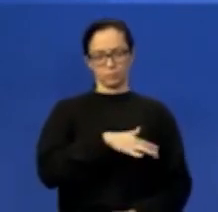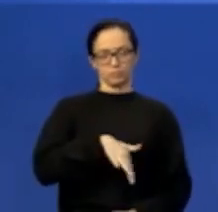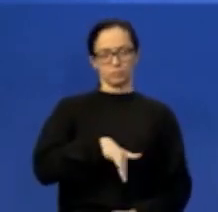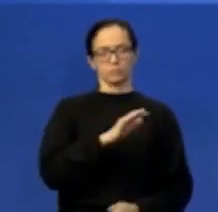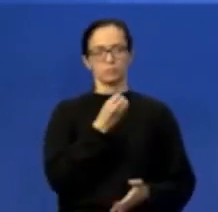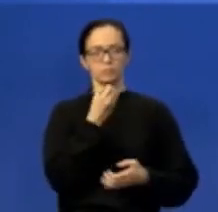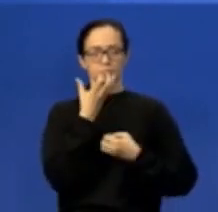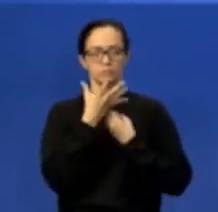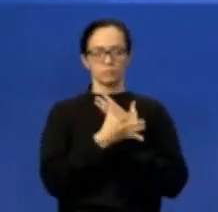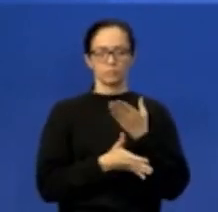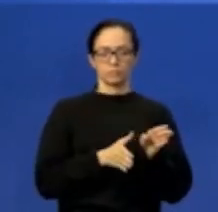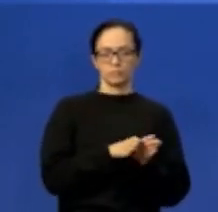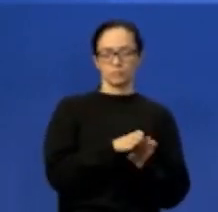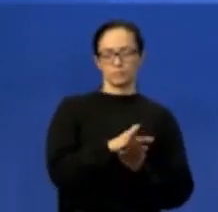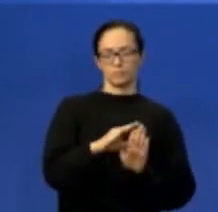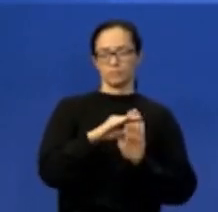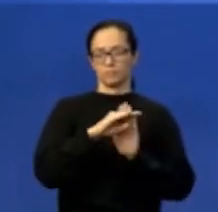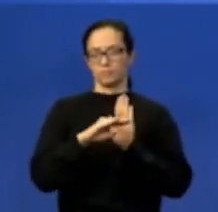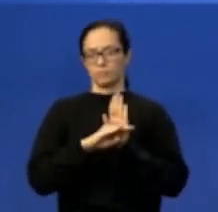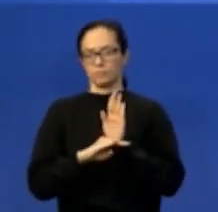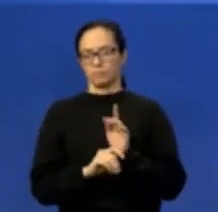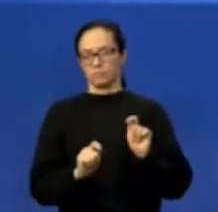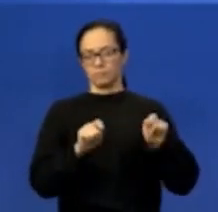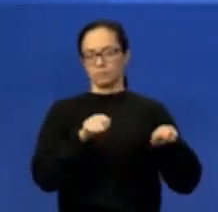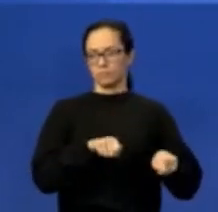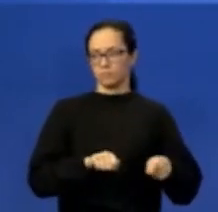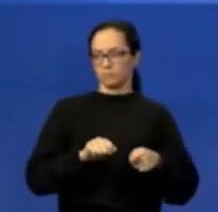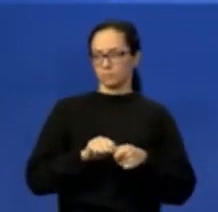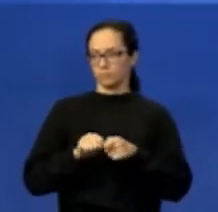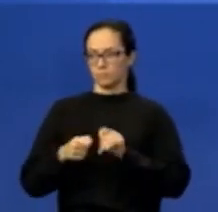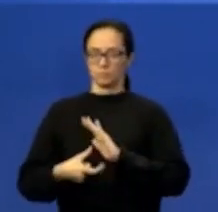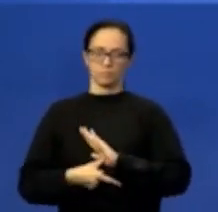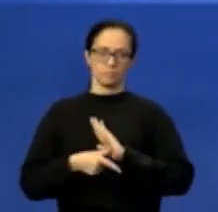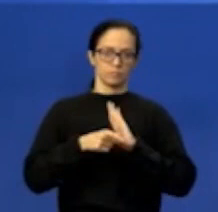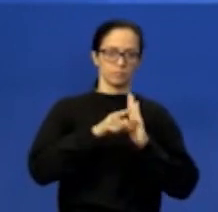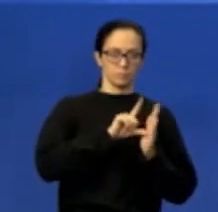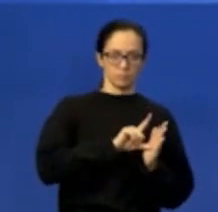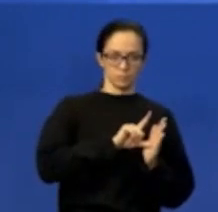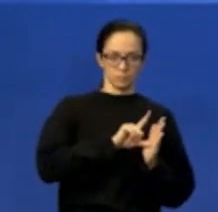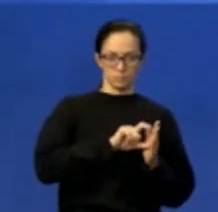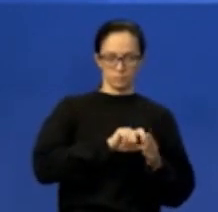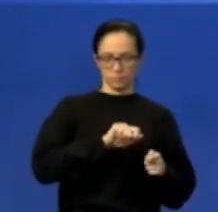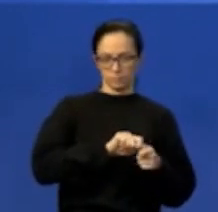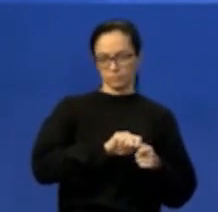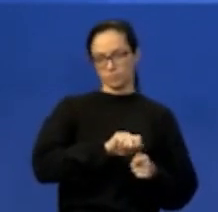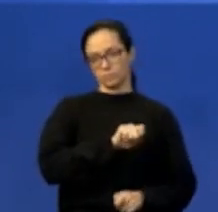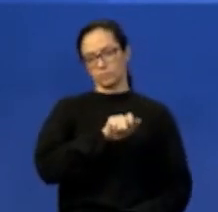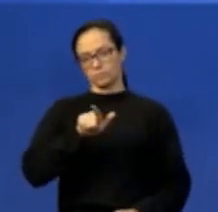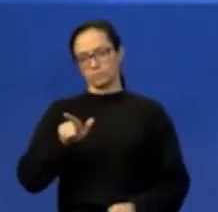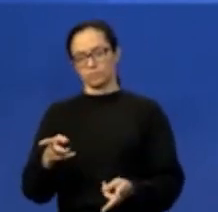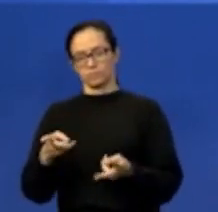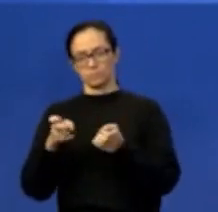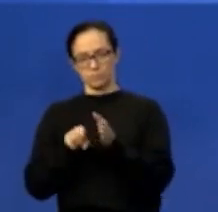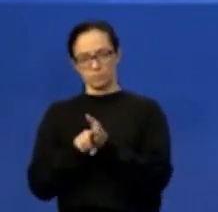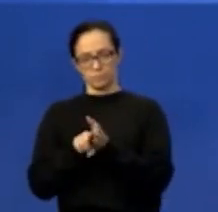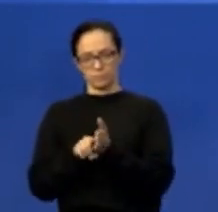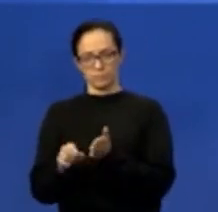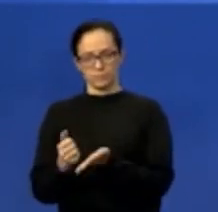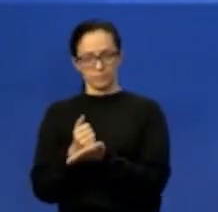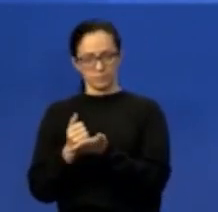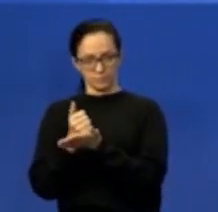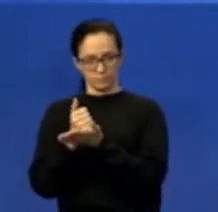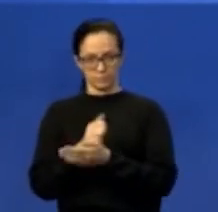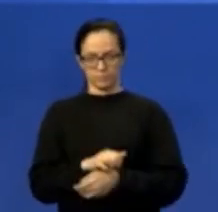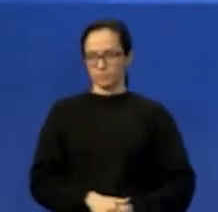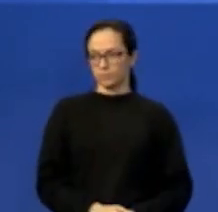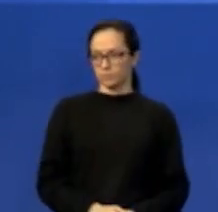informações, orientações, procedimentos que são realizados antes propriamente dito da realização do exame. Geralmente são